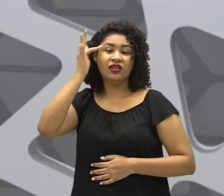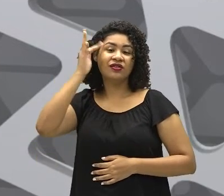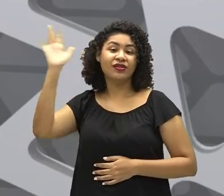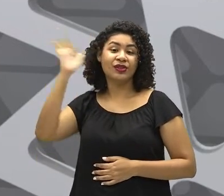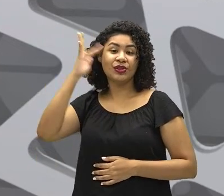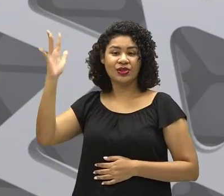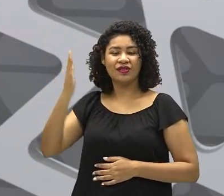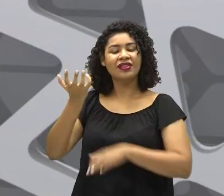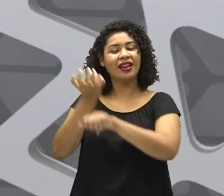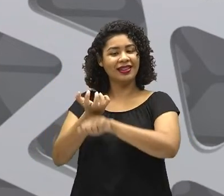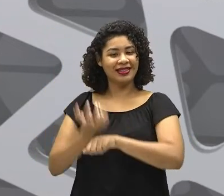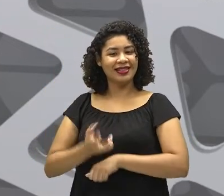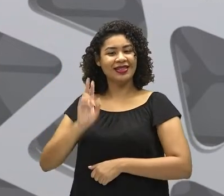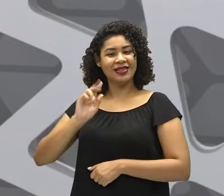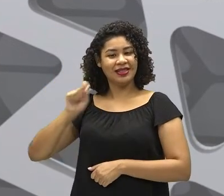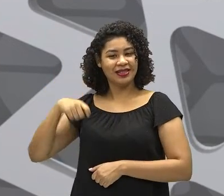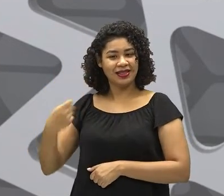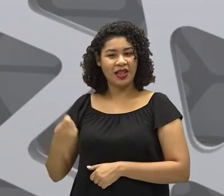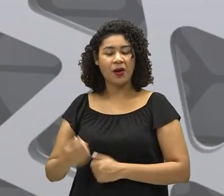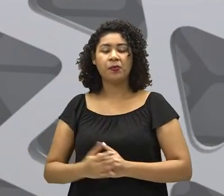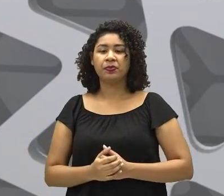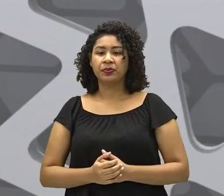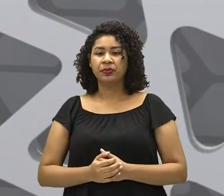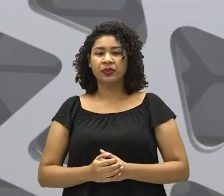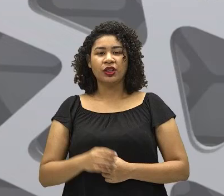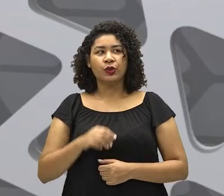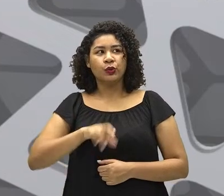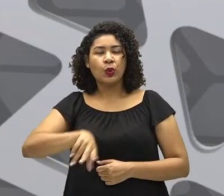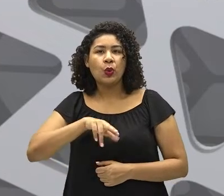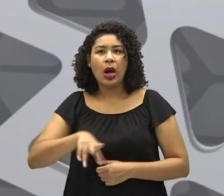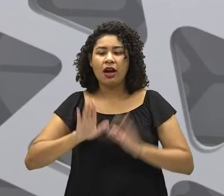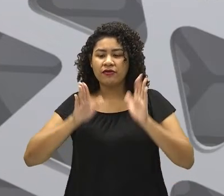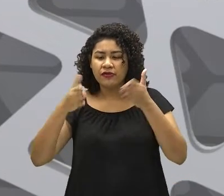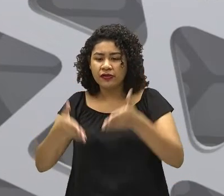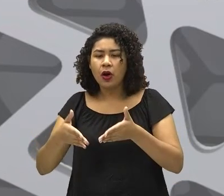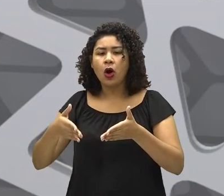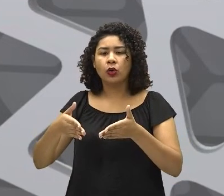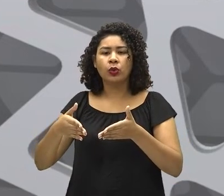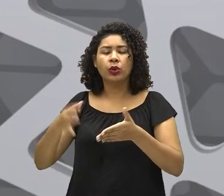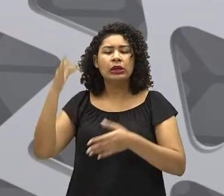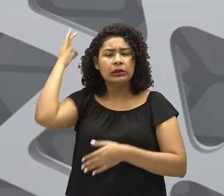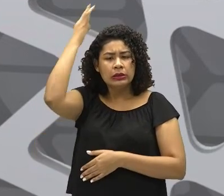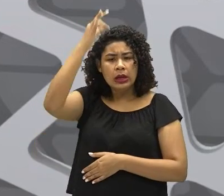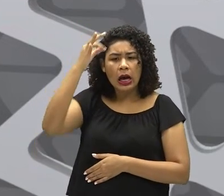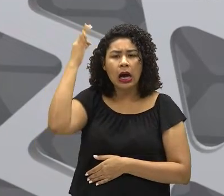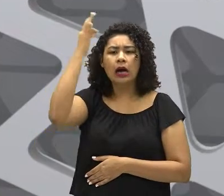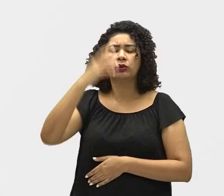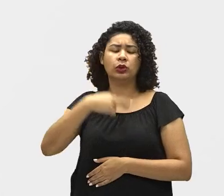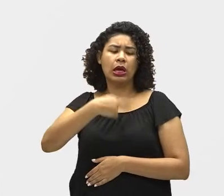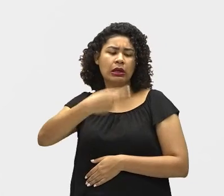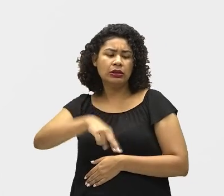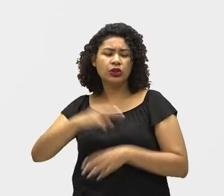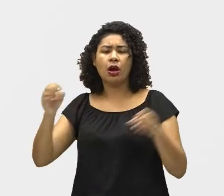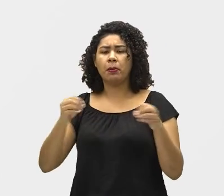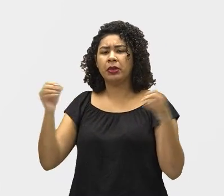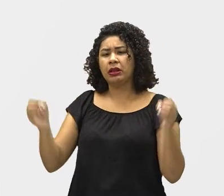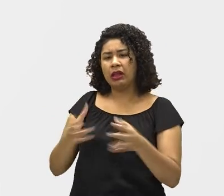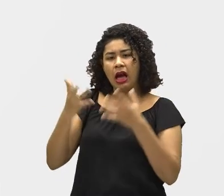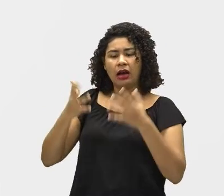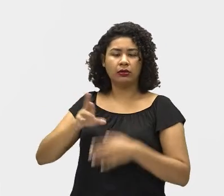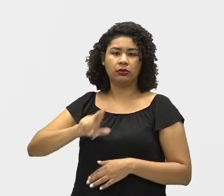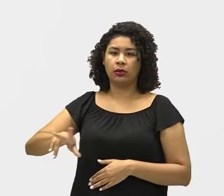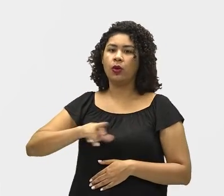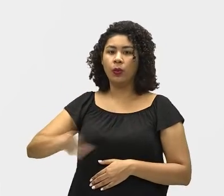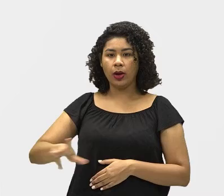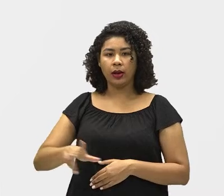disciplinas ligadas à questão dos estudos religiosos dos santos e dos milagres ali, né? Continuando, os humanistas